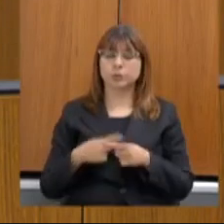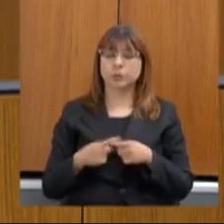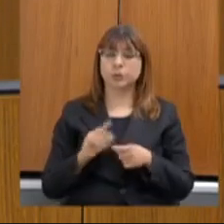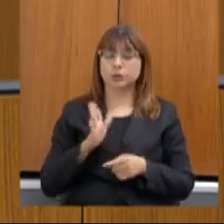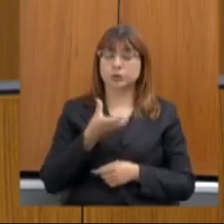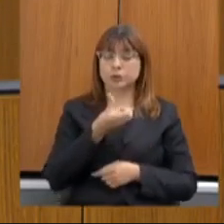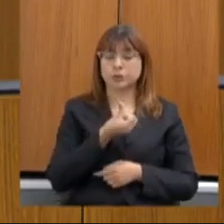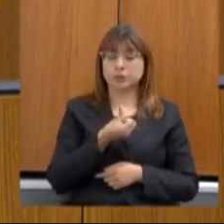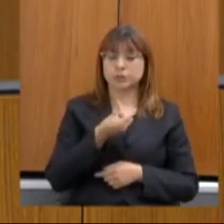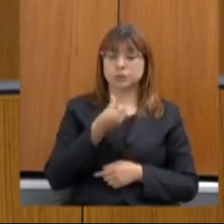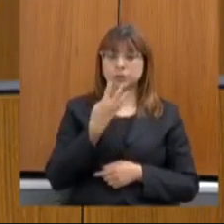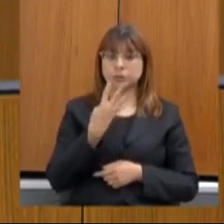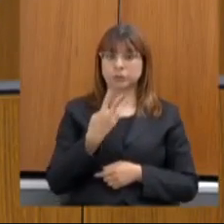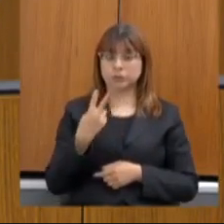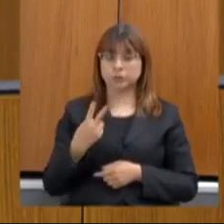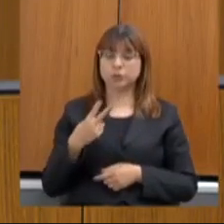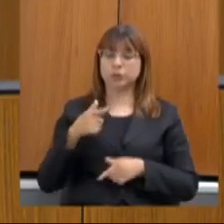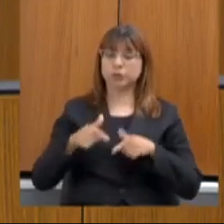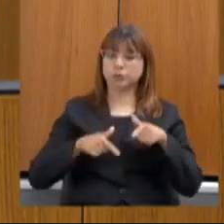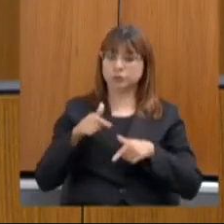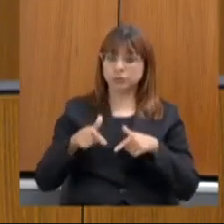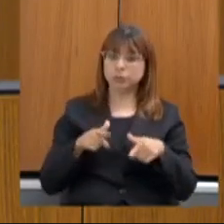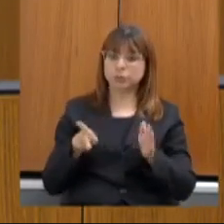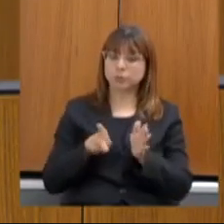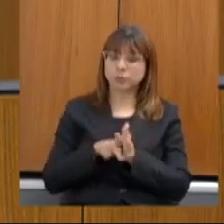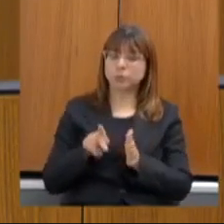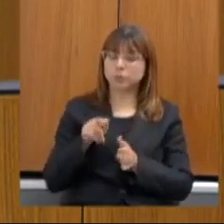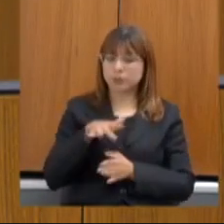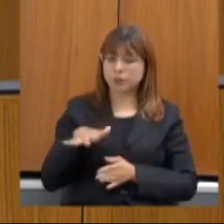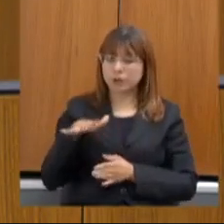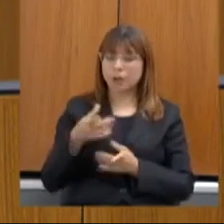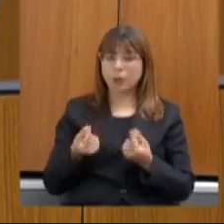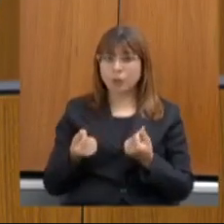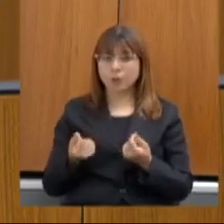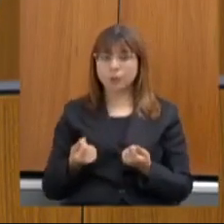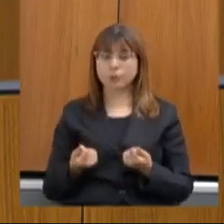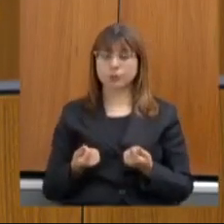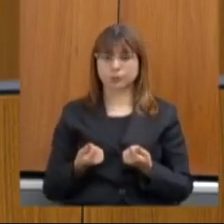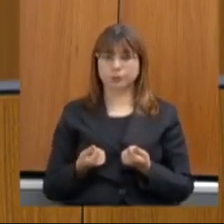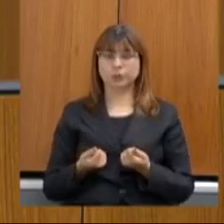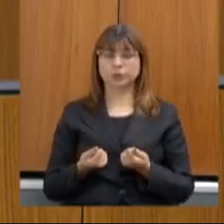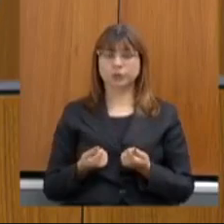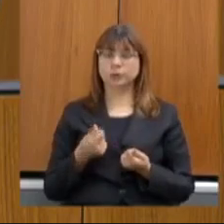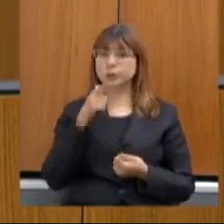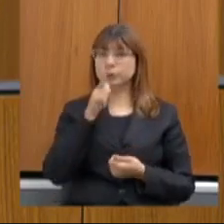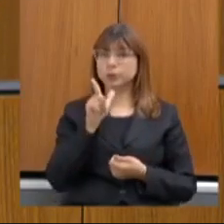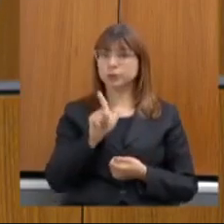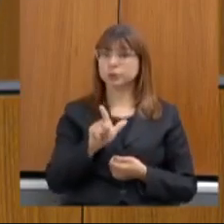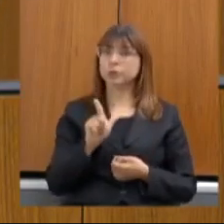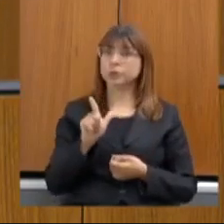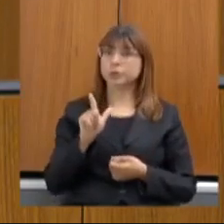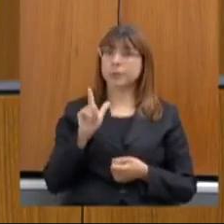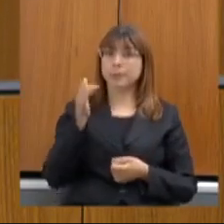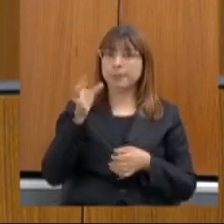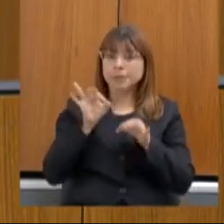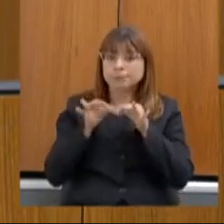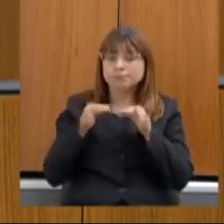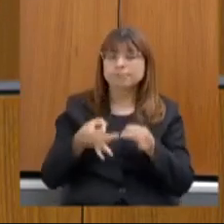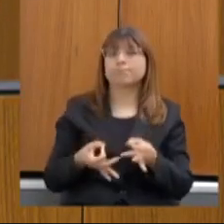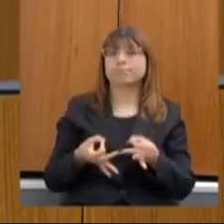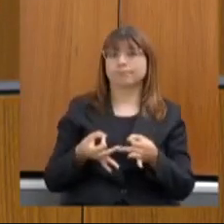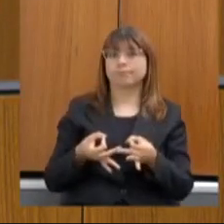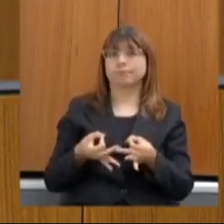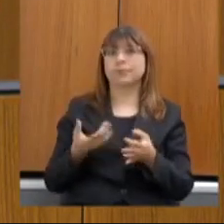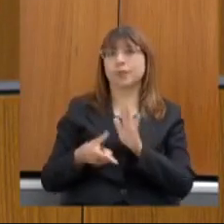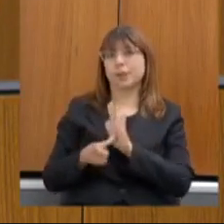sou 642 atividades econômicas que vai ter aí a simplificação Ou